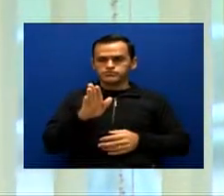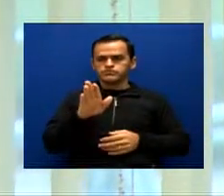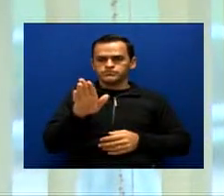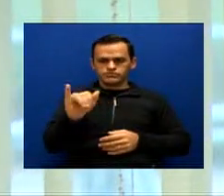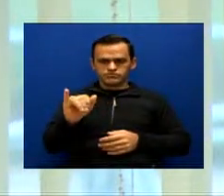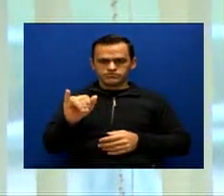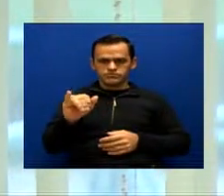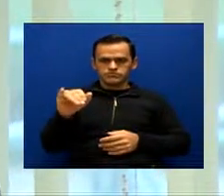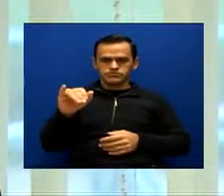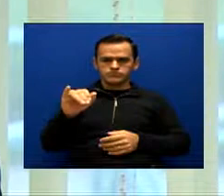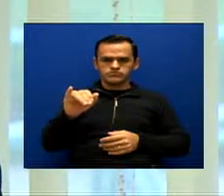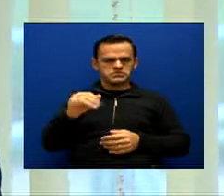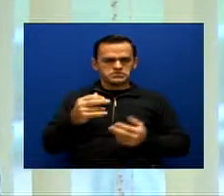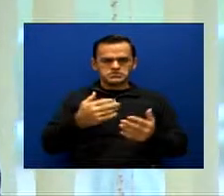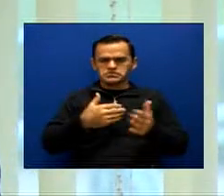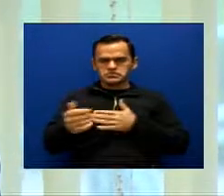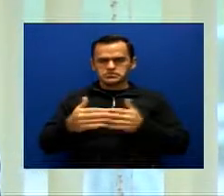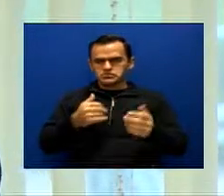Bissexual, se atrai por ambos.